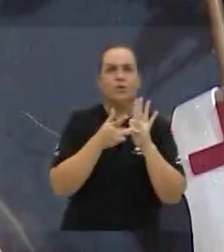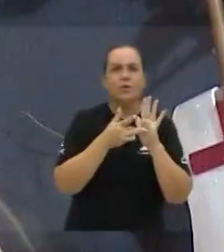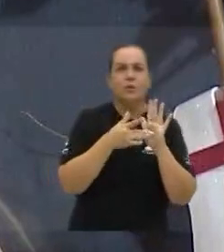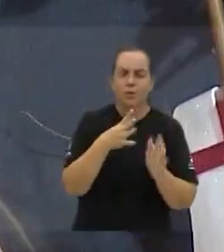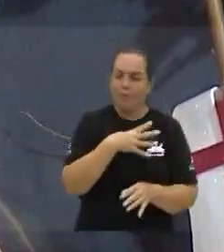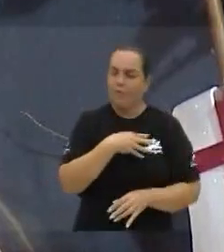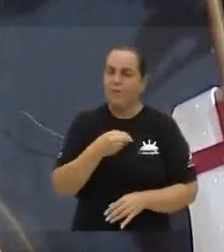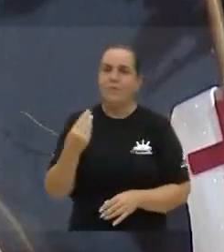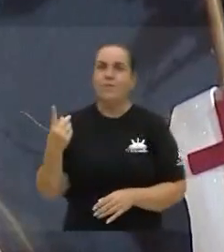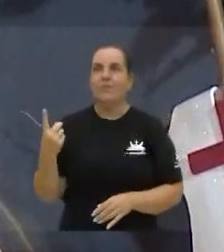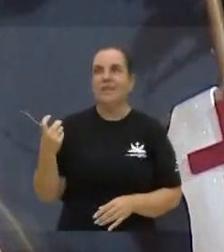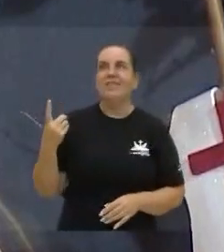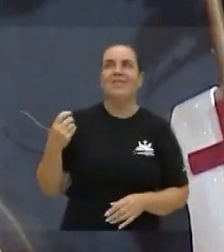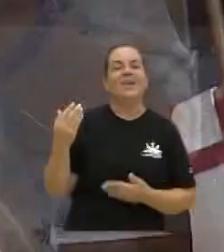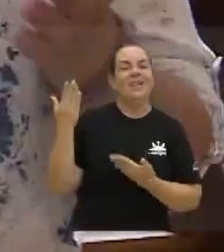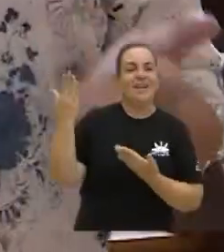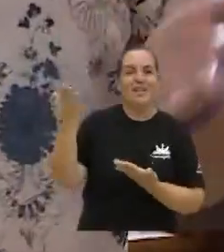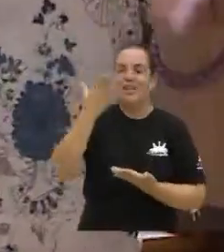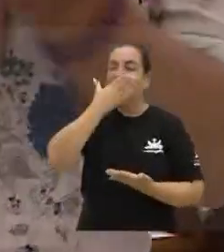Jesus Cristo,